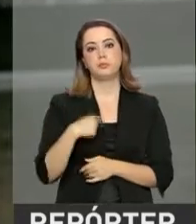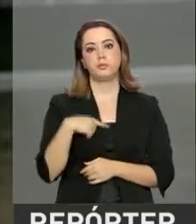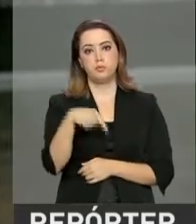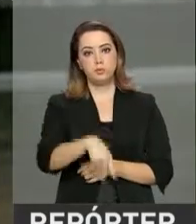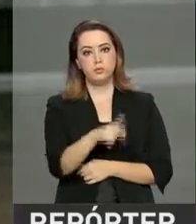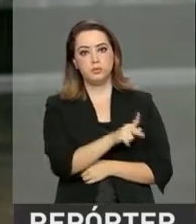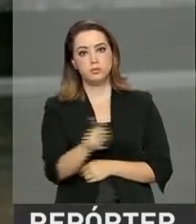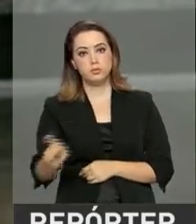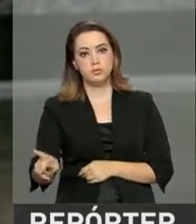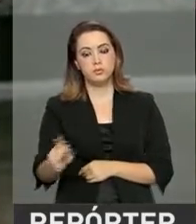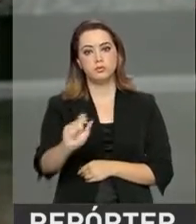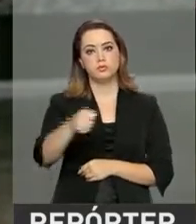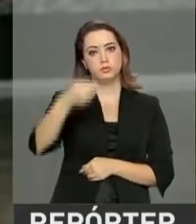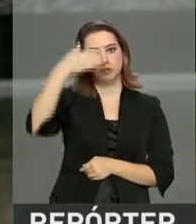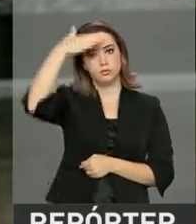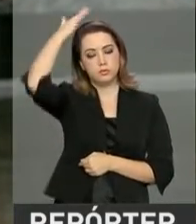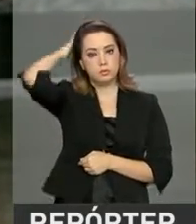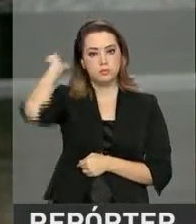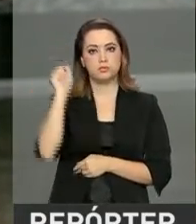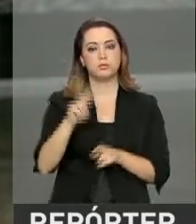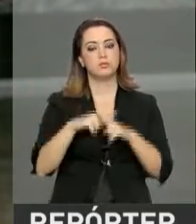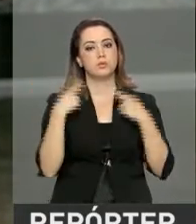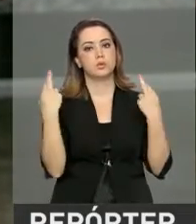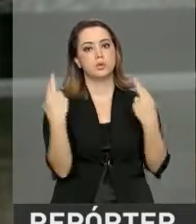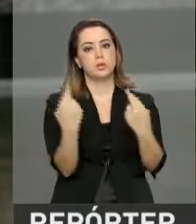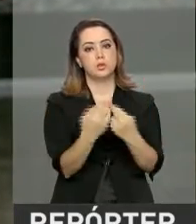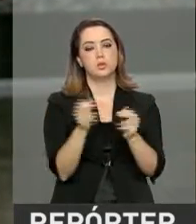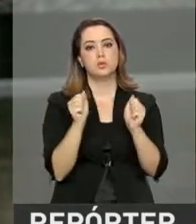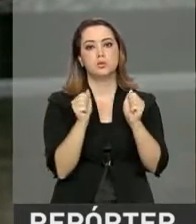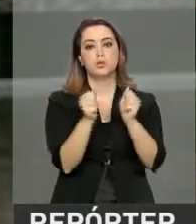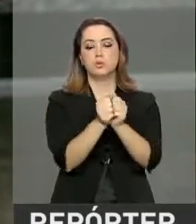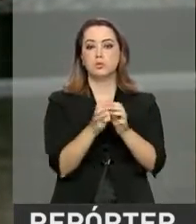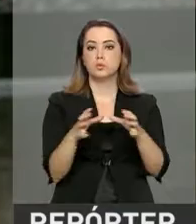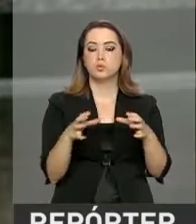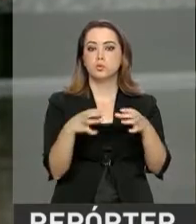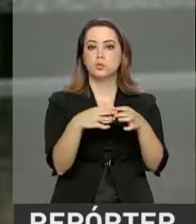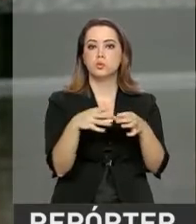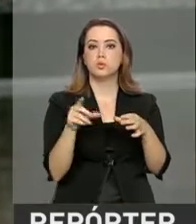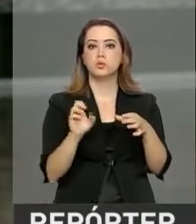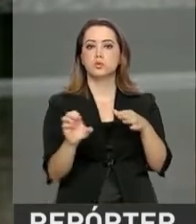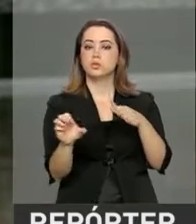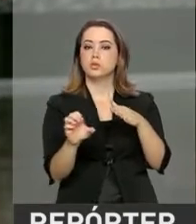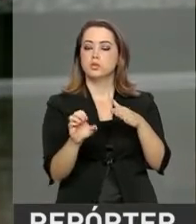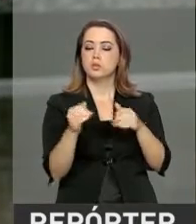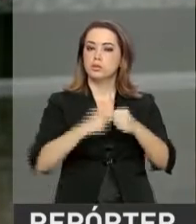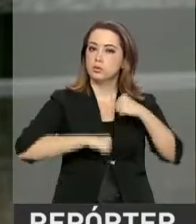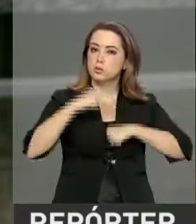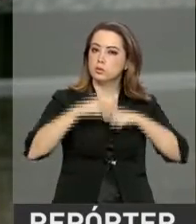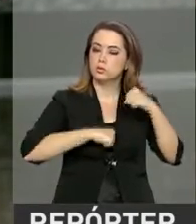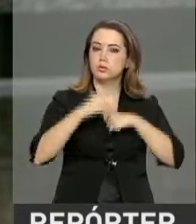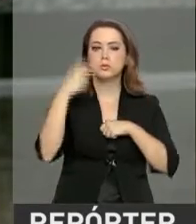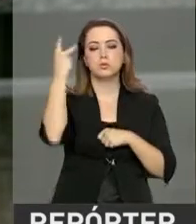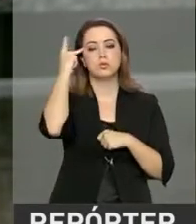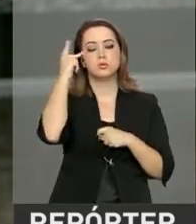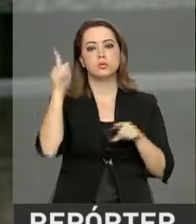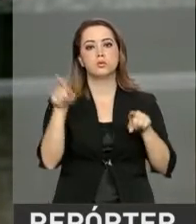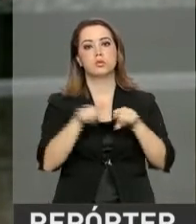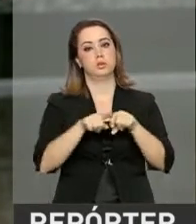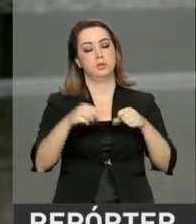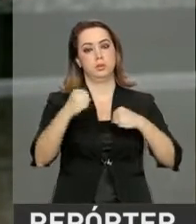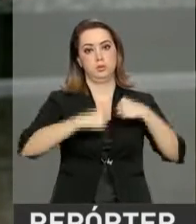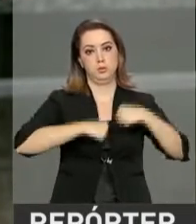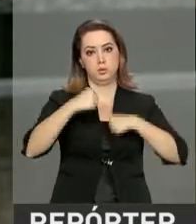está reunido com o presidente da federação das indústrias de são paulo paulo skaf e da federação das indústrias do rio de